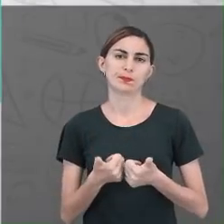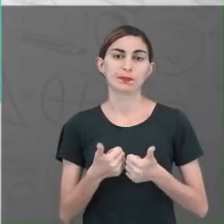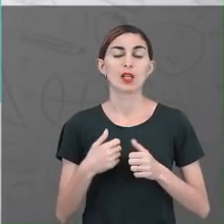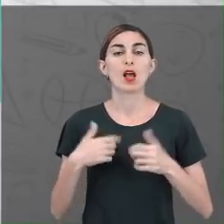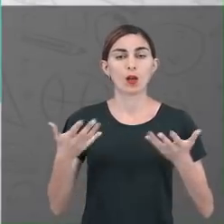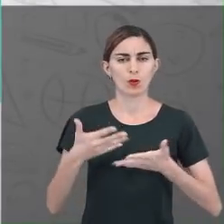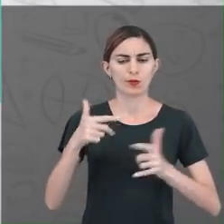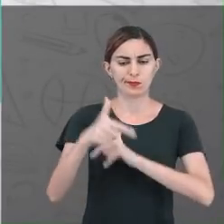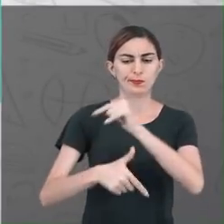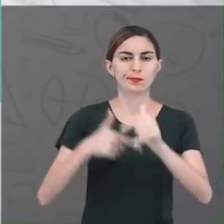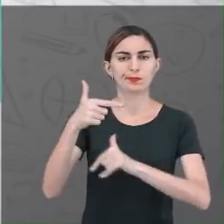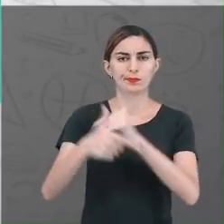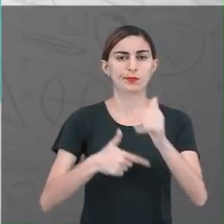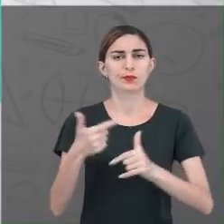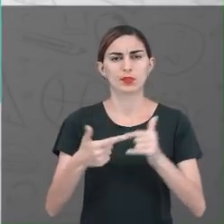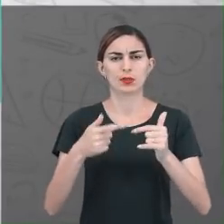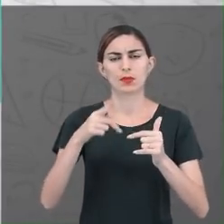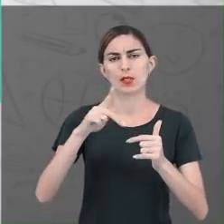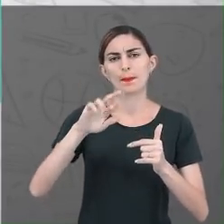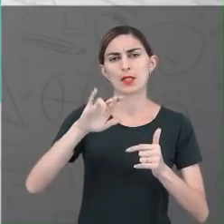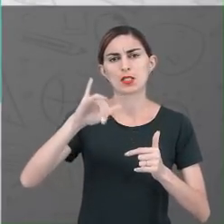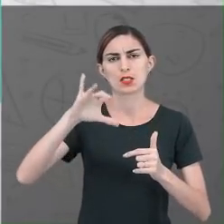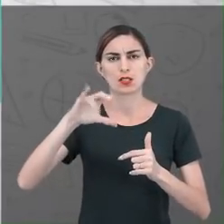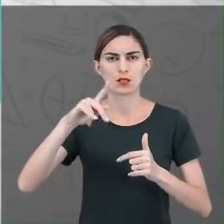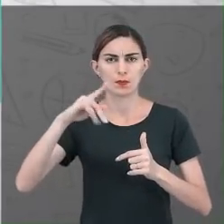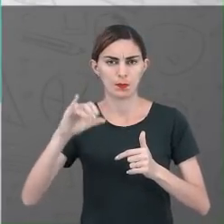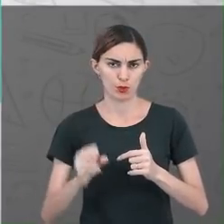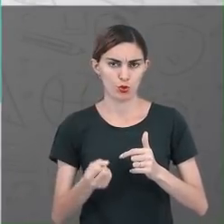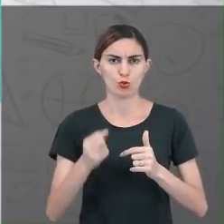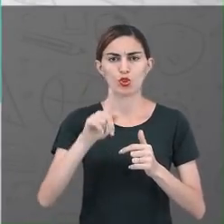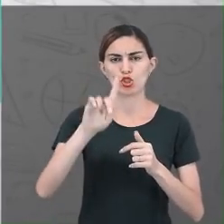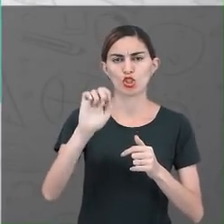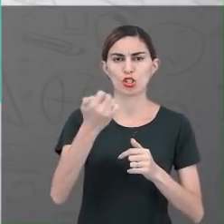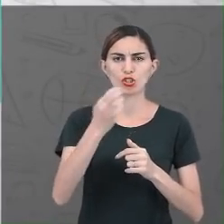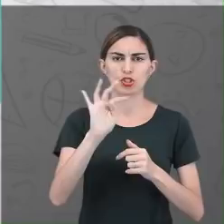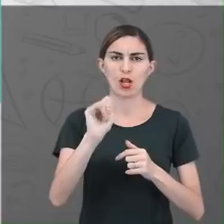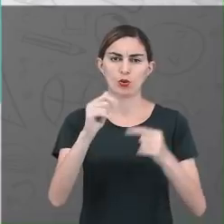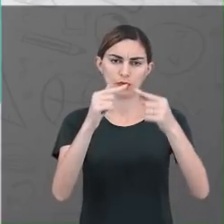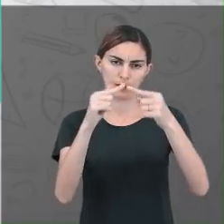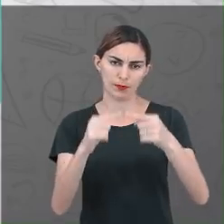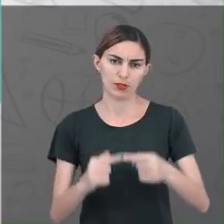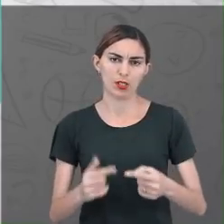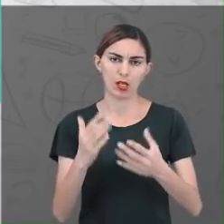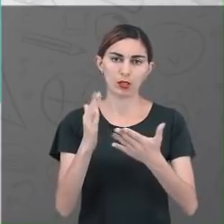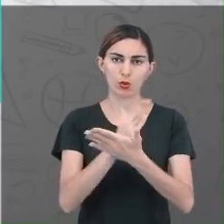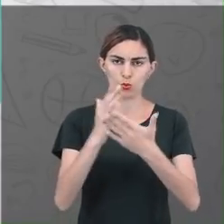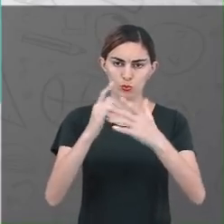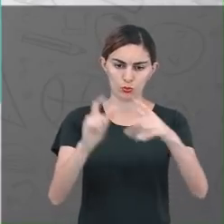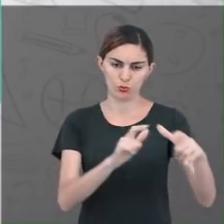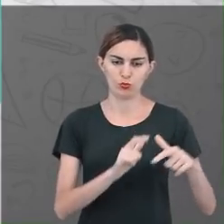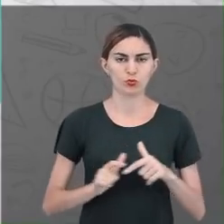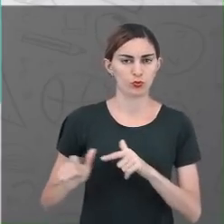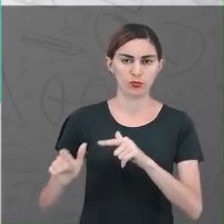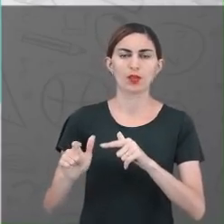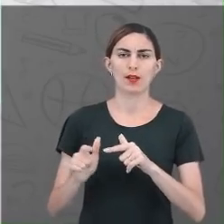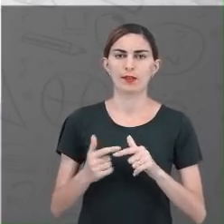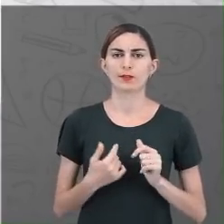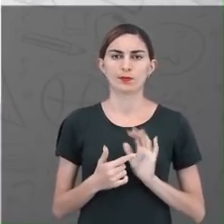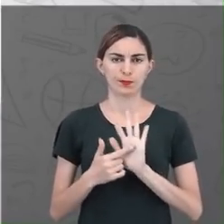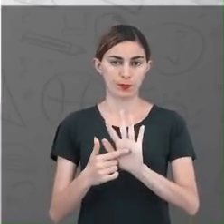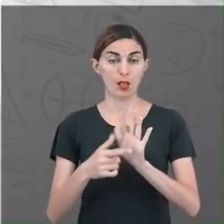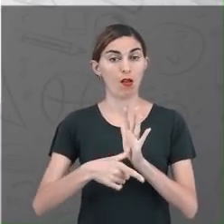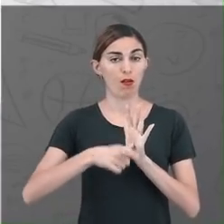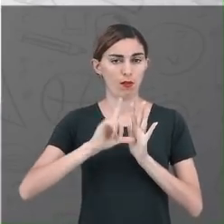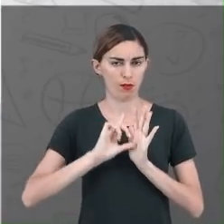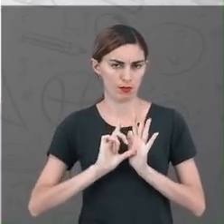agora vai trabalhar um pouco com os princípios da Gestalt aplicados a alguns ambientes que eu separei para vocês.